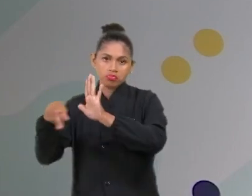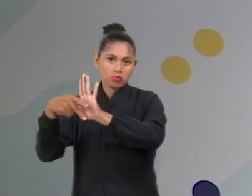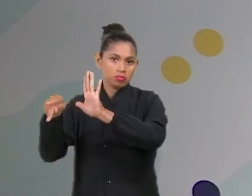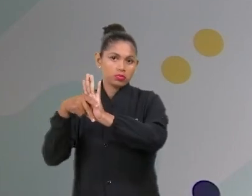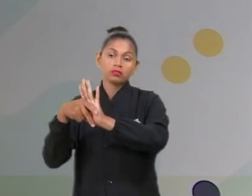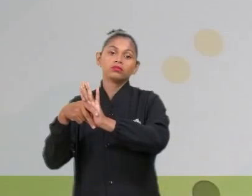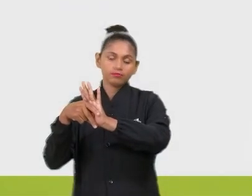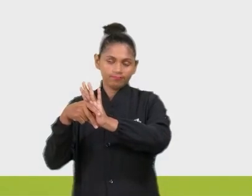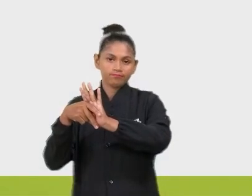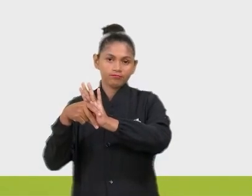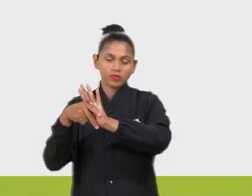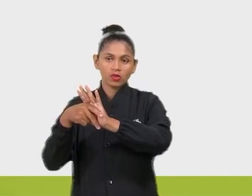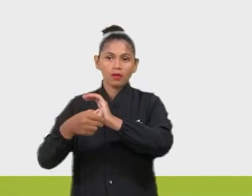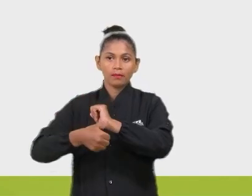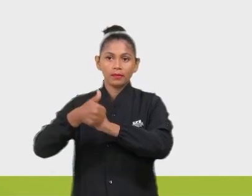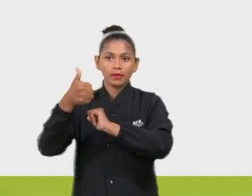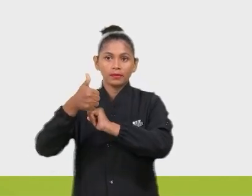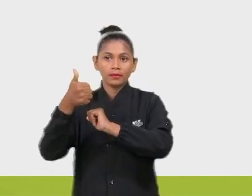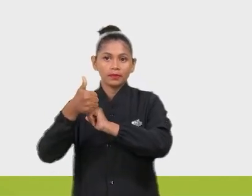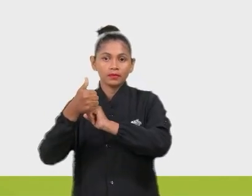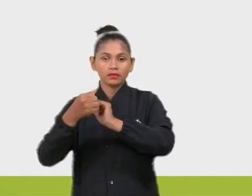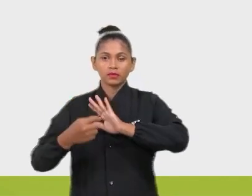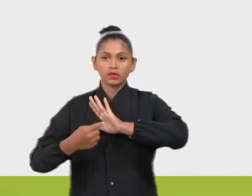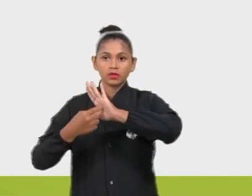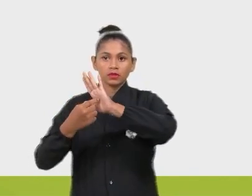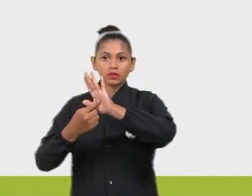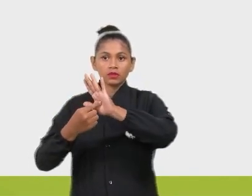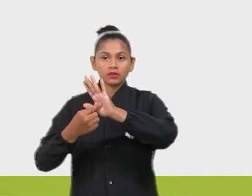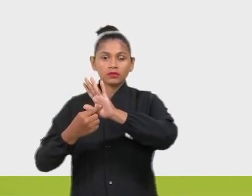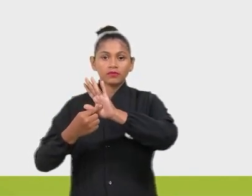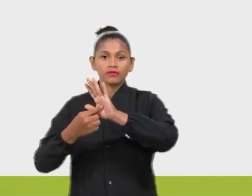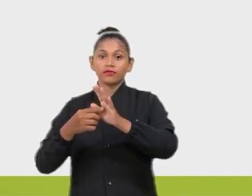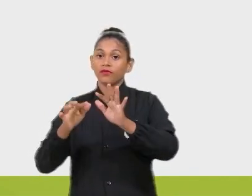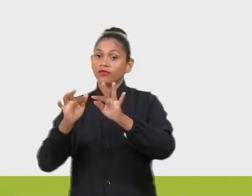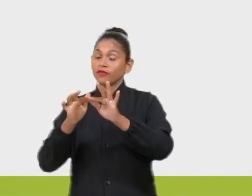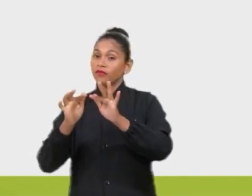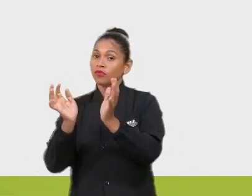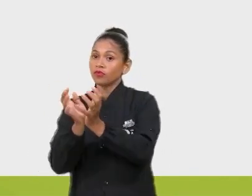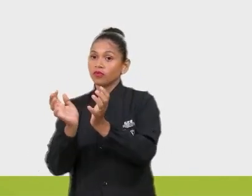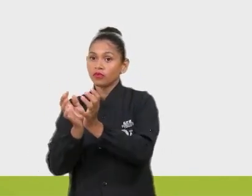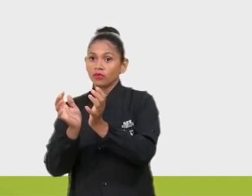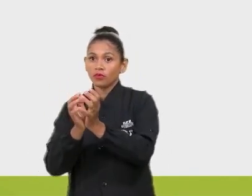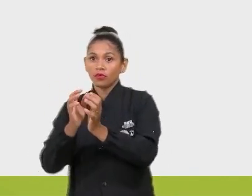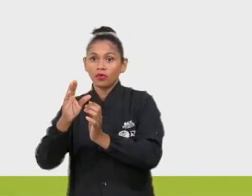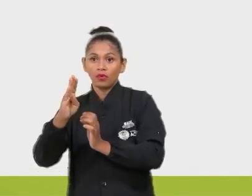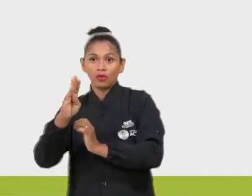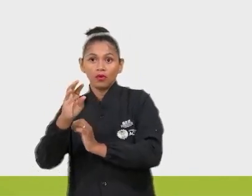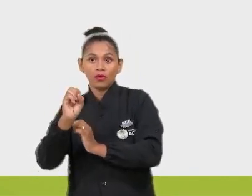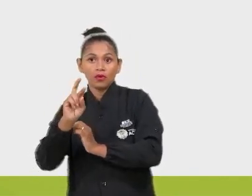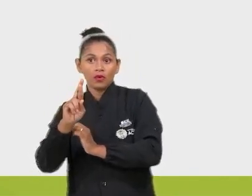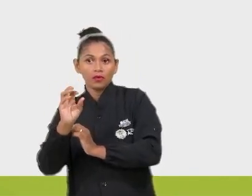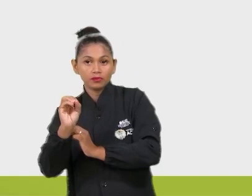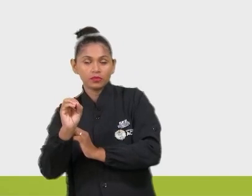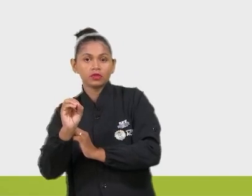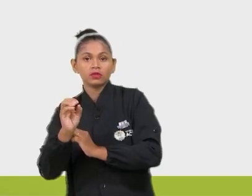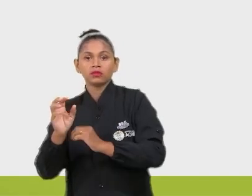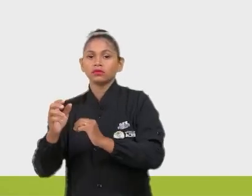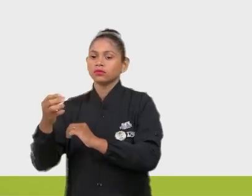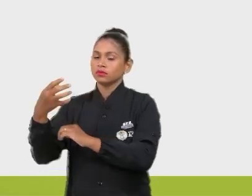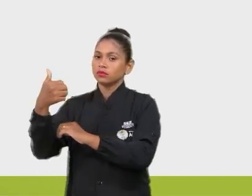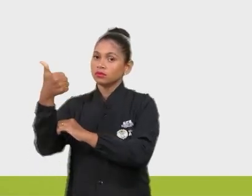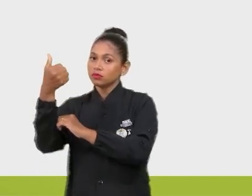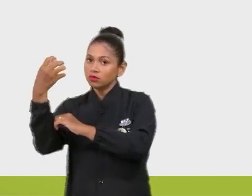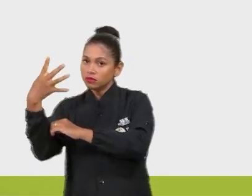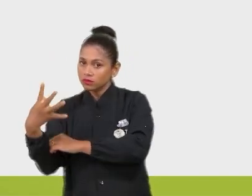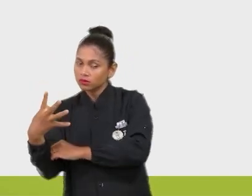grupo. Então, o grupo 13 vai ser chamado de família do boro. 14, família do carbono, já que é o primeiro